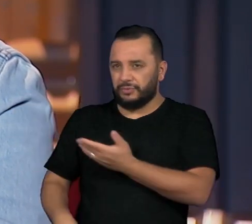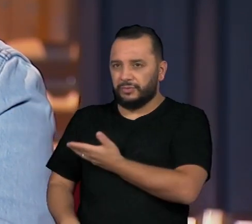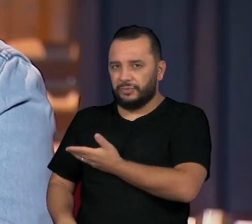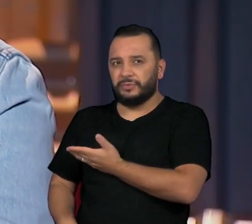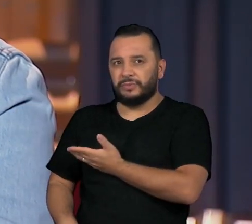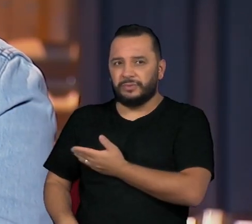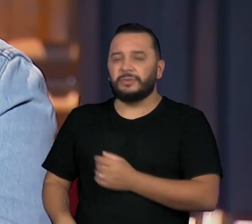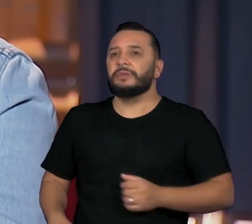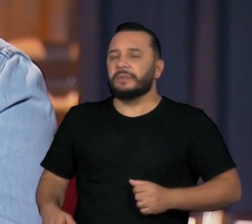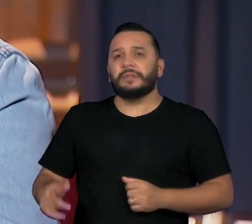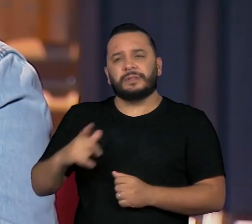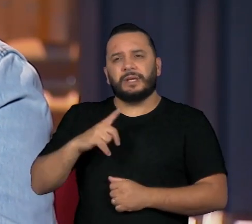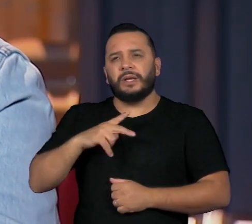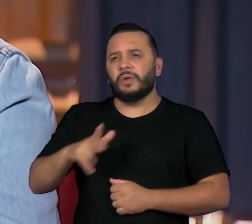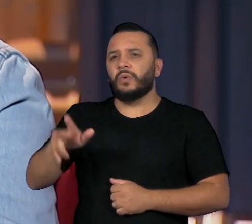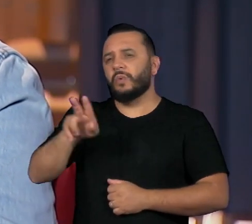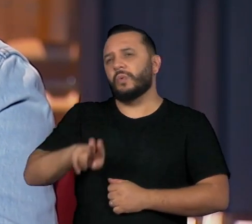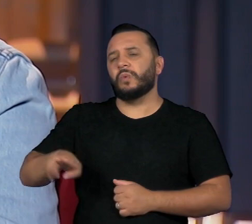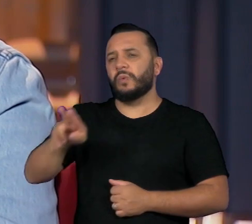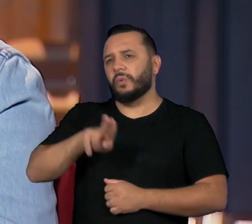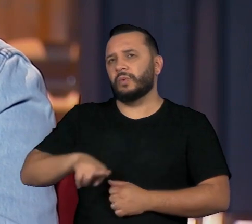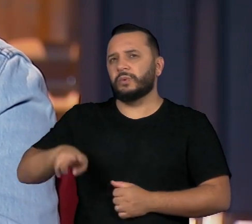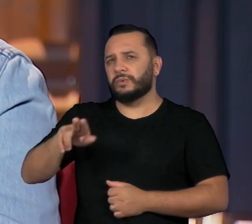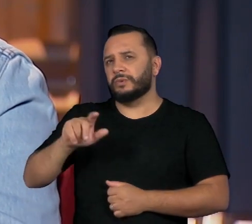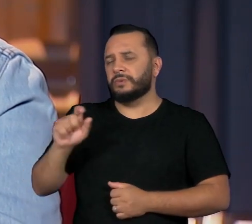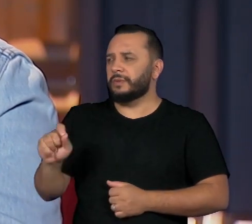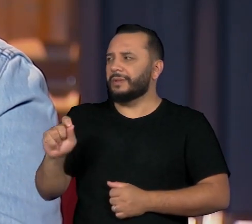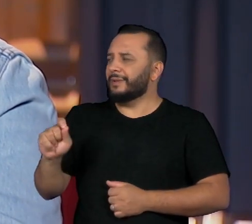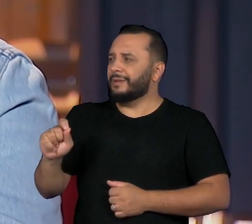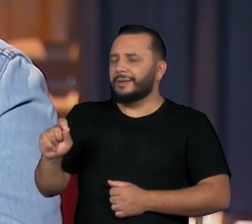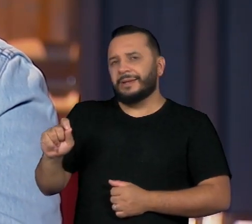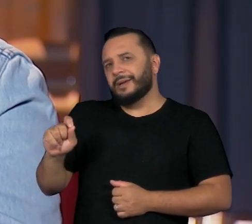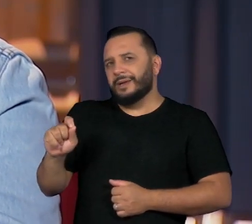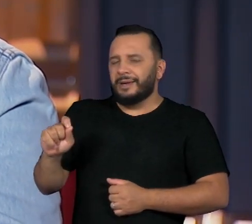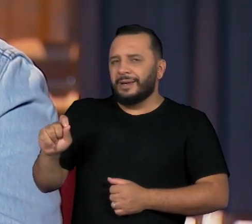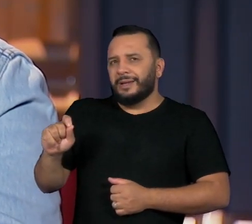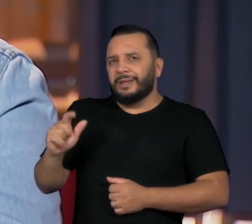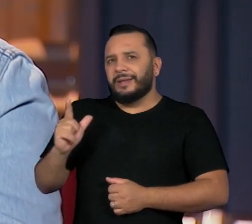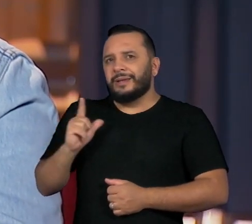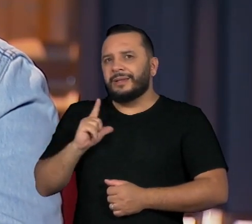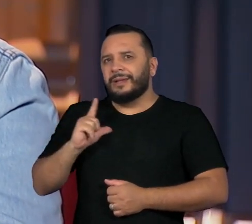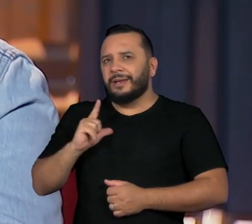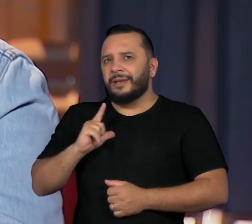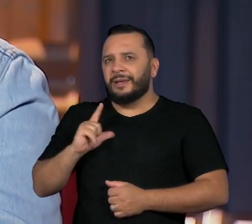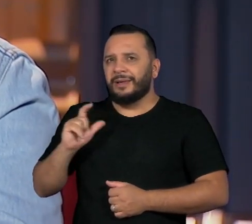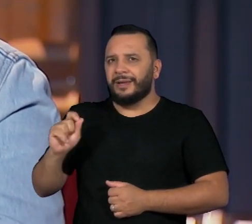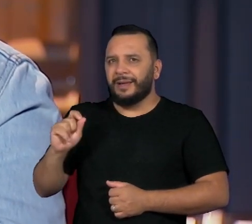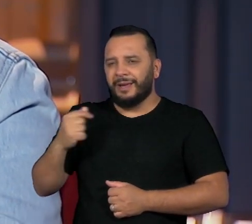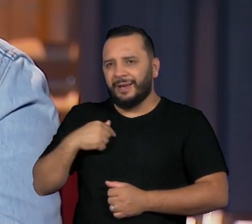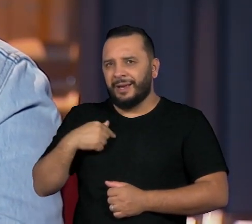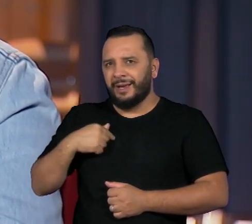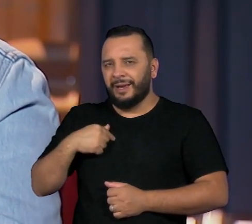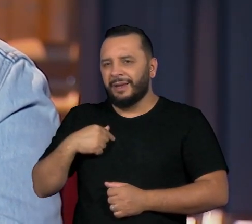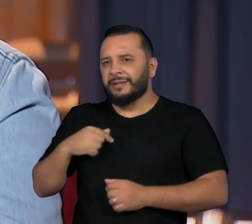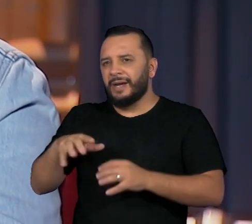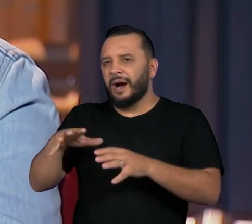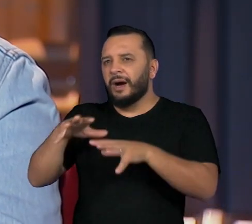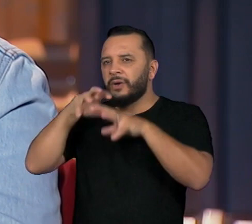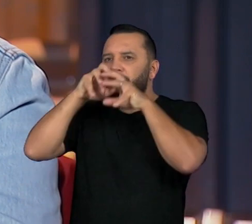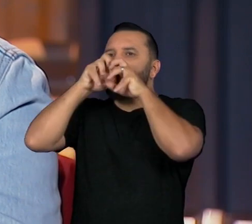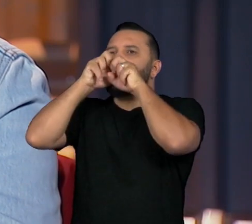que é um uso mais sincrético, que envolve o uso de uma vaporização mais